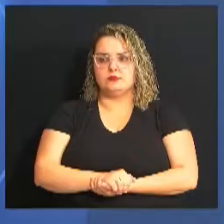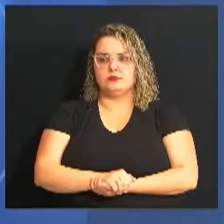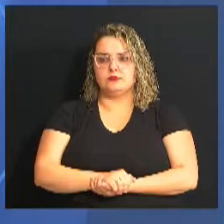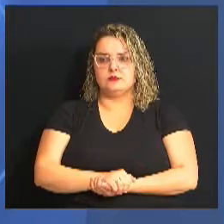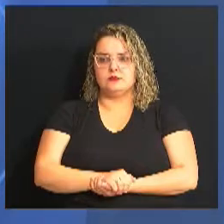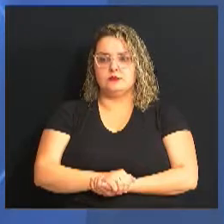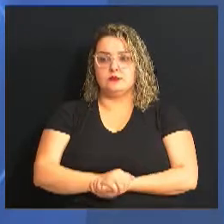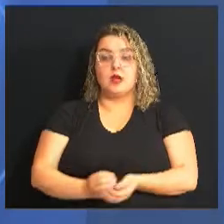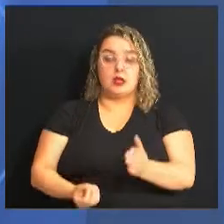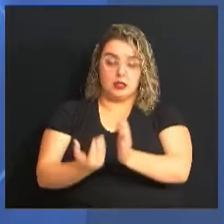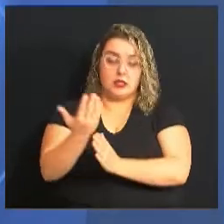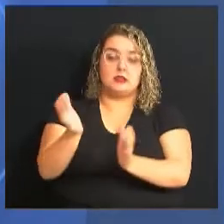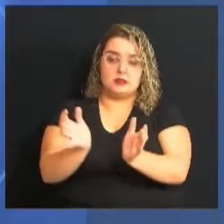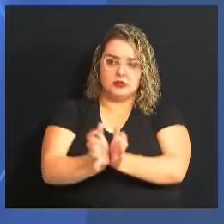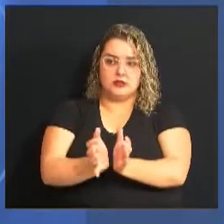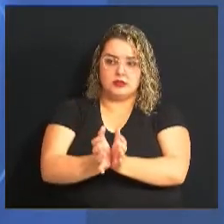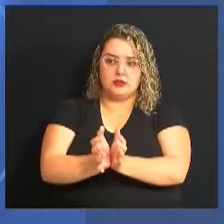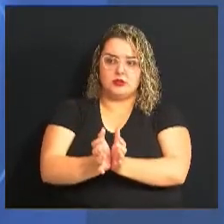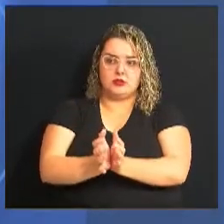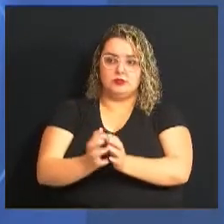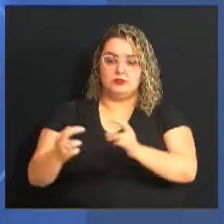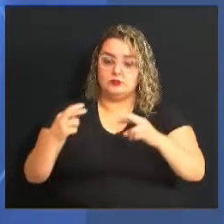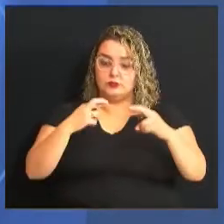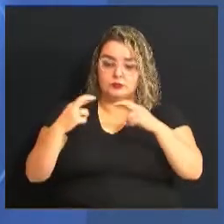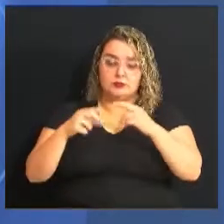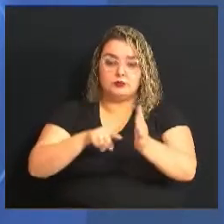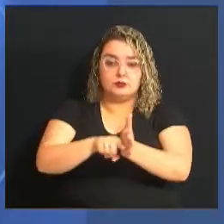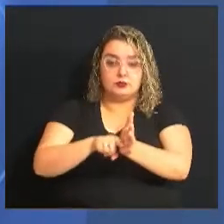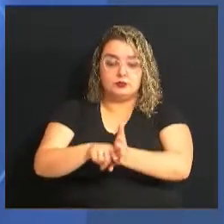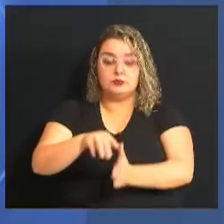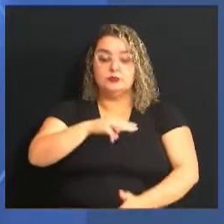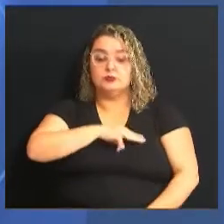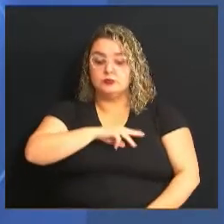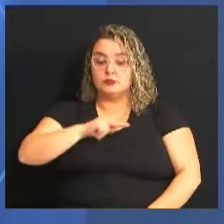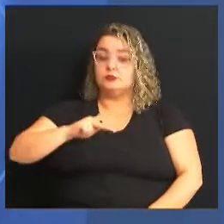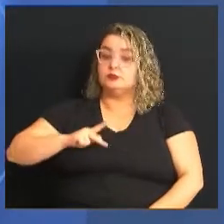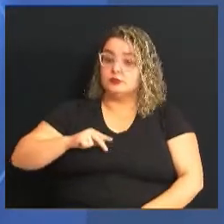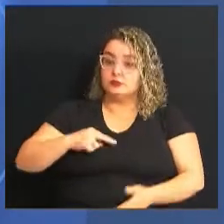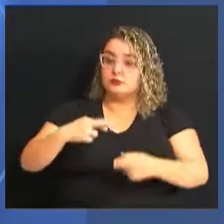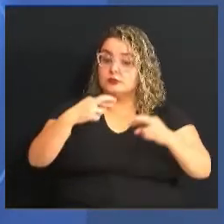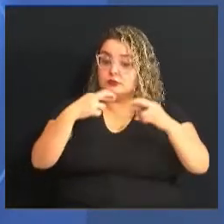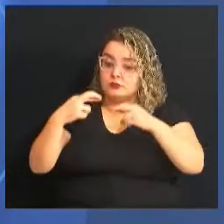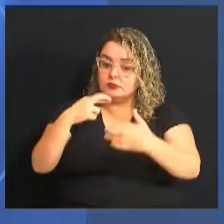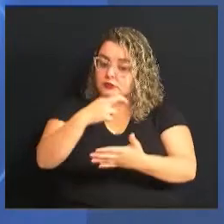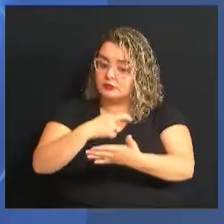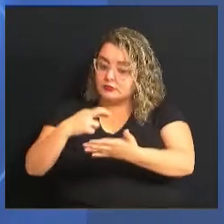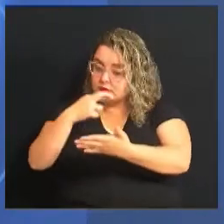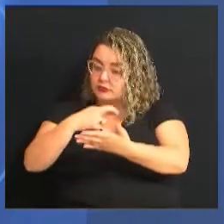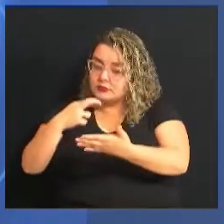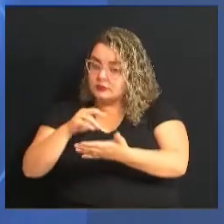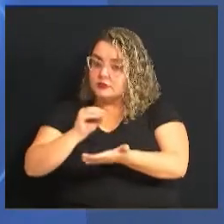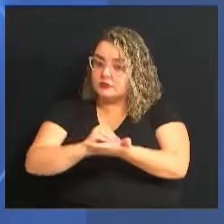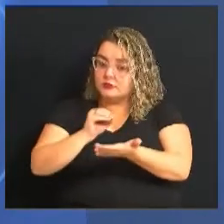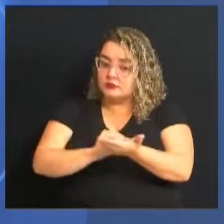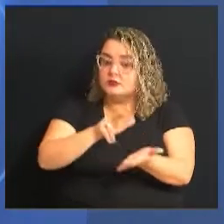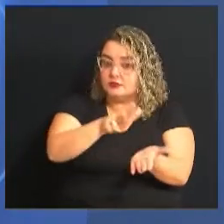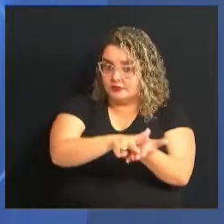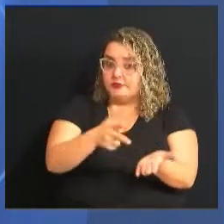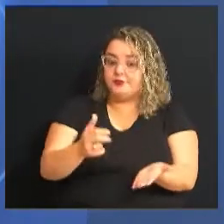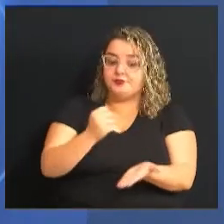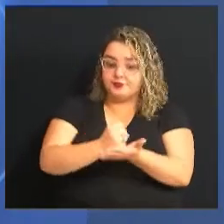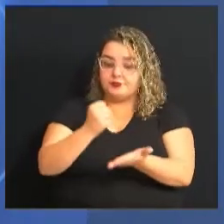desta comissão decorre das investigações do Ministério Público que apuram eventuais irregularidades nos contratos